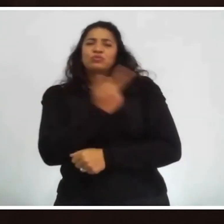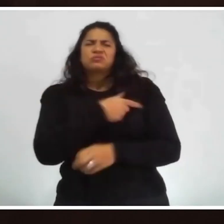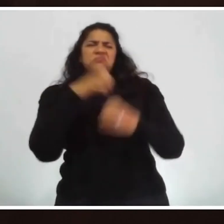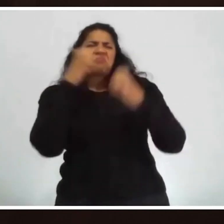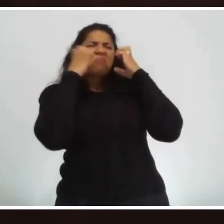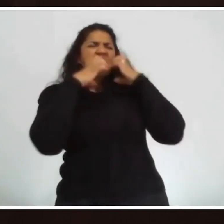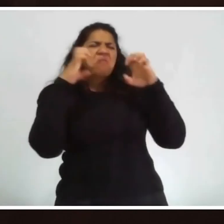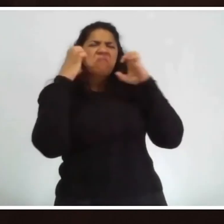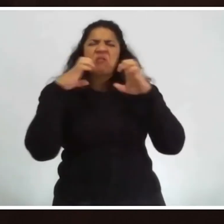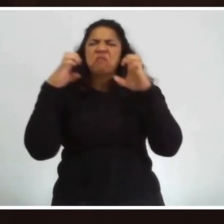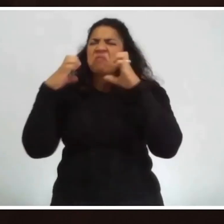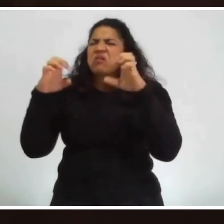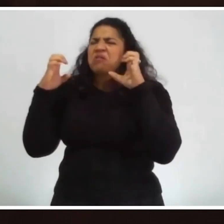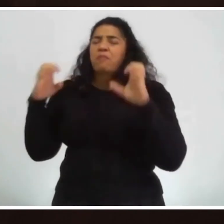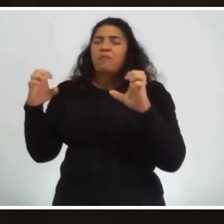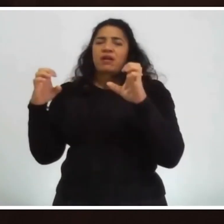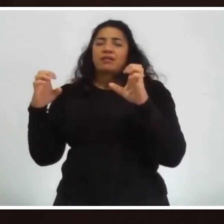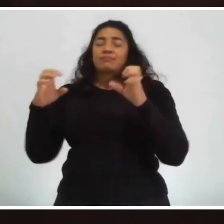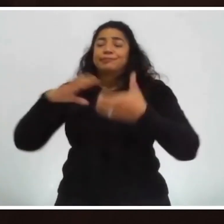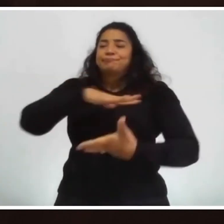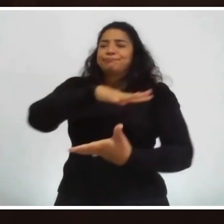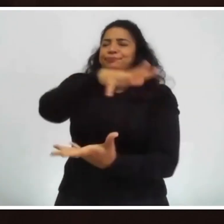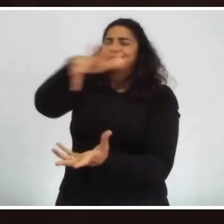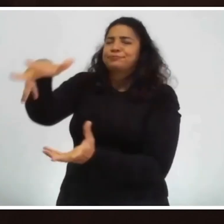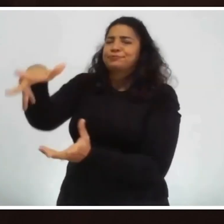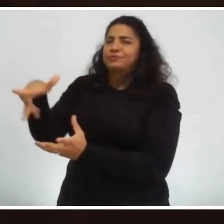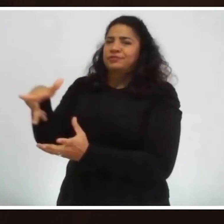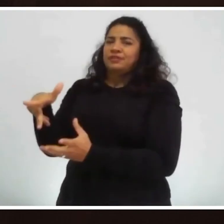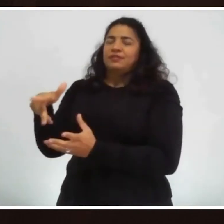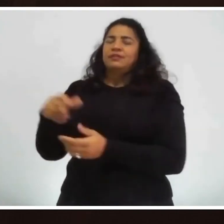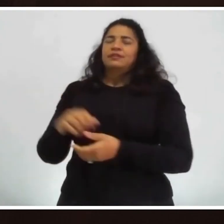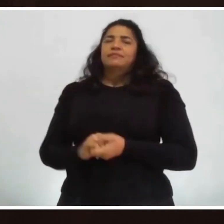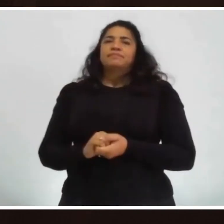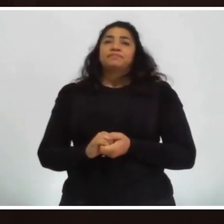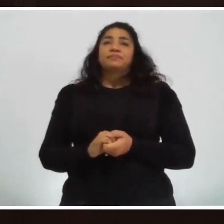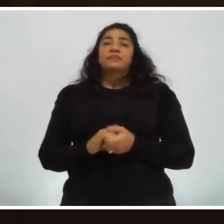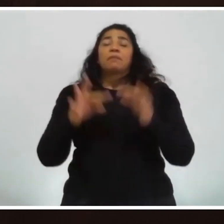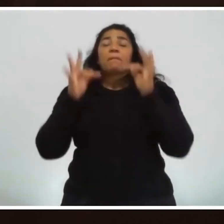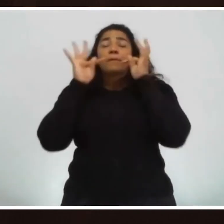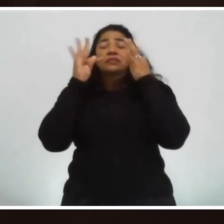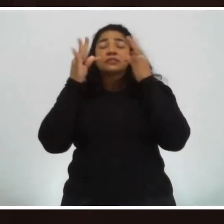do reino a toda a terra habitada, para testemunha a